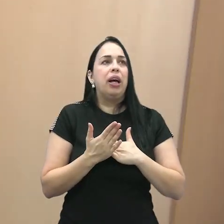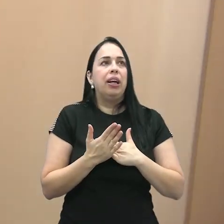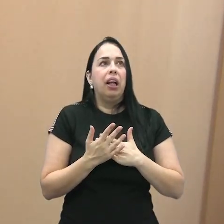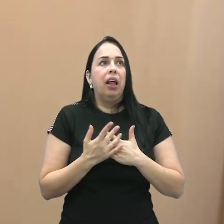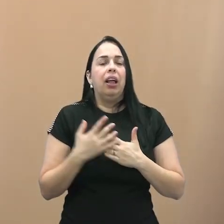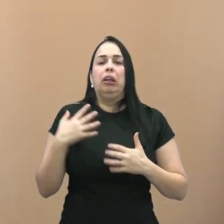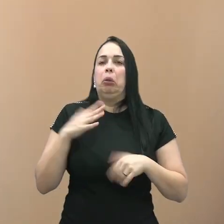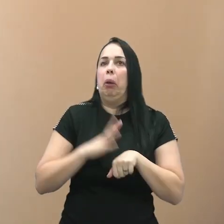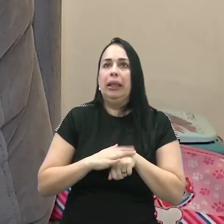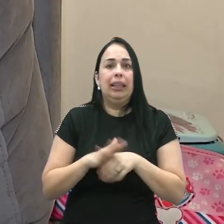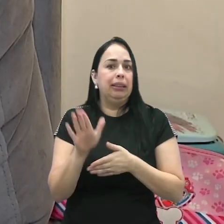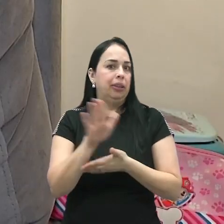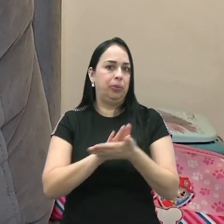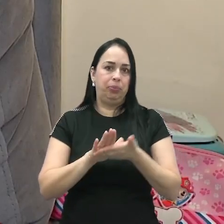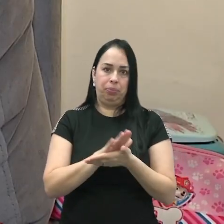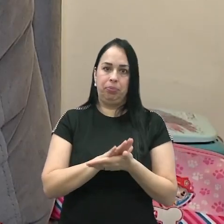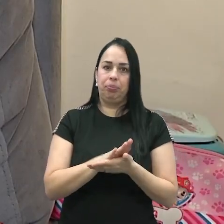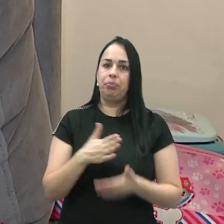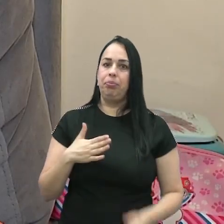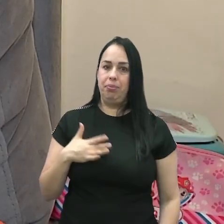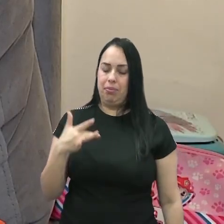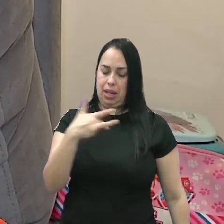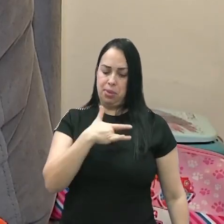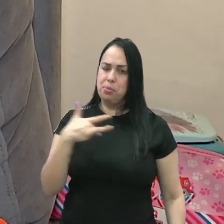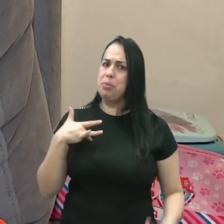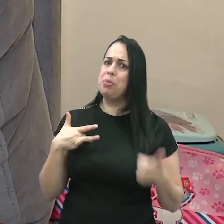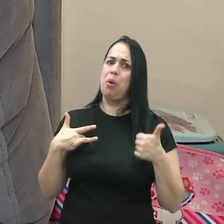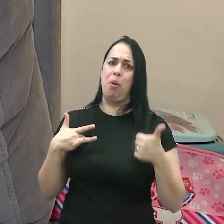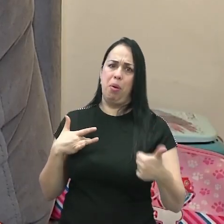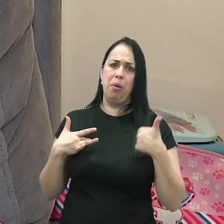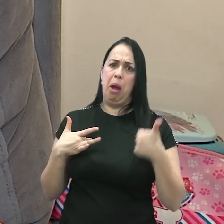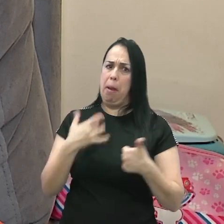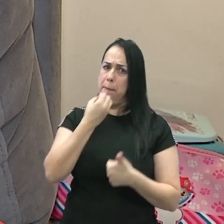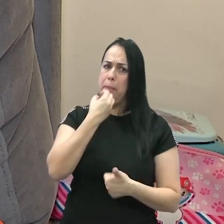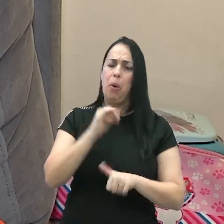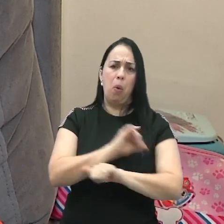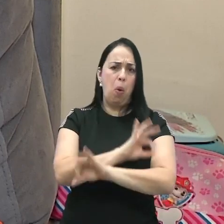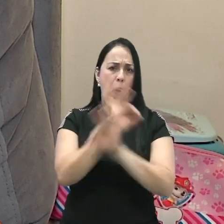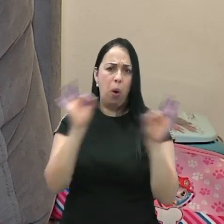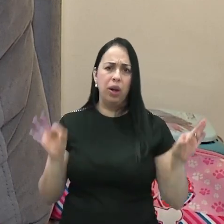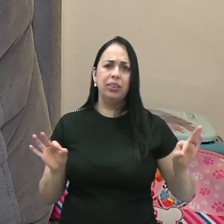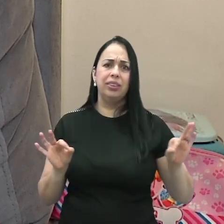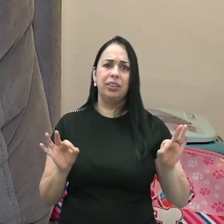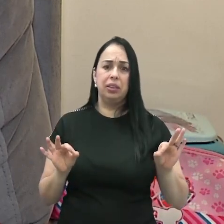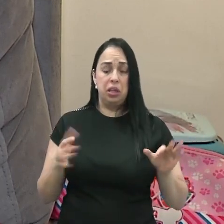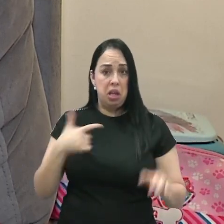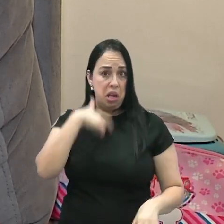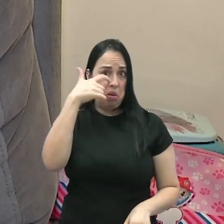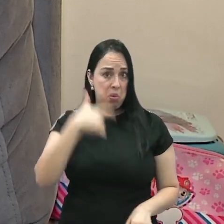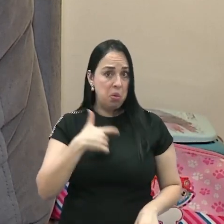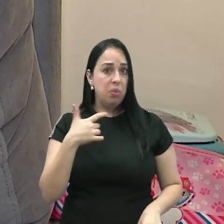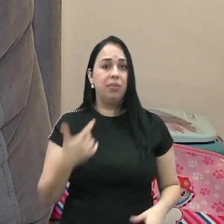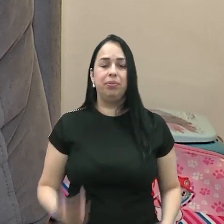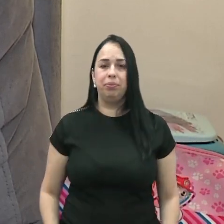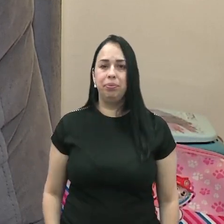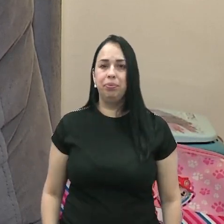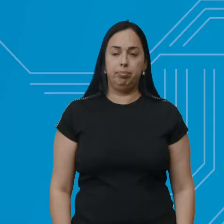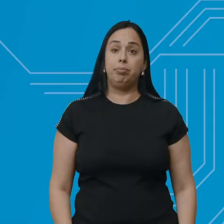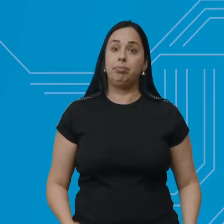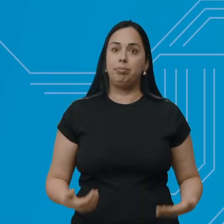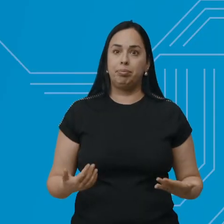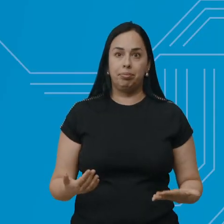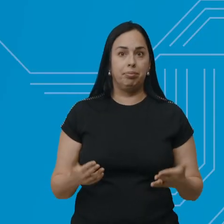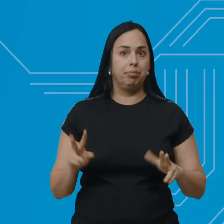sem preocupação. Eu me cuido, eu tenho saúde até boa, sabe, pela minha idade,